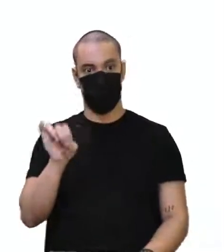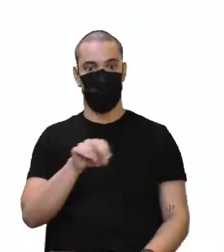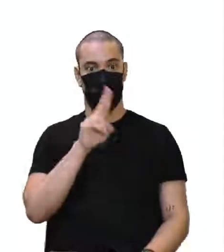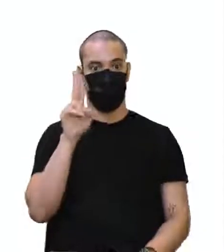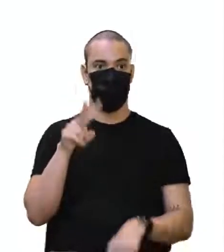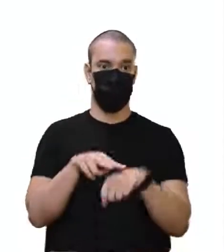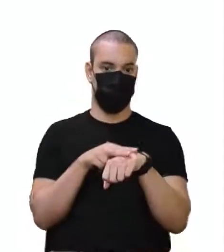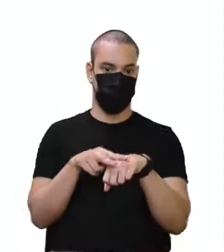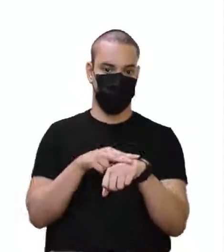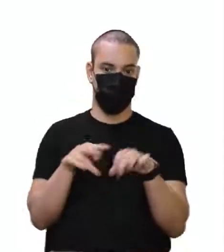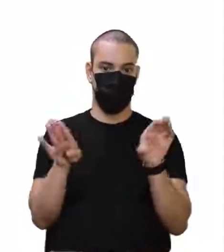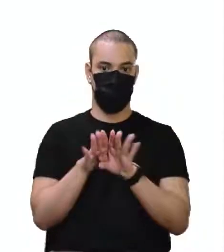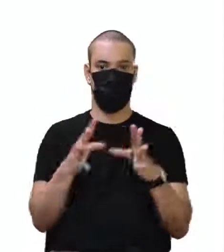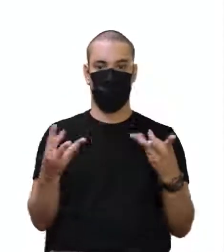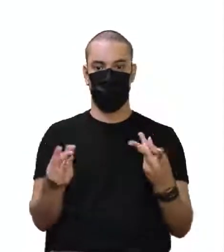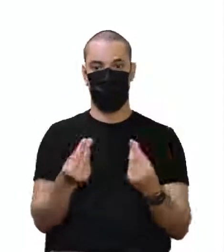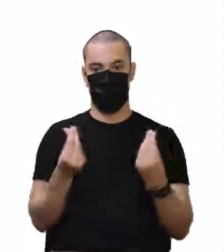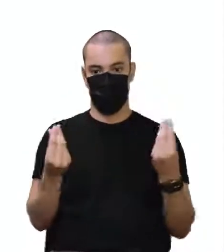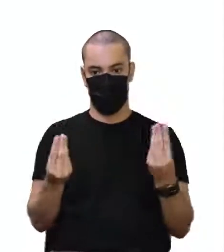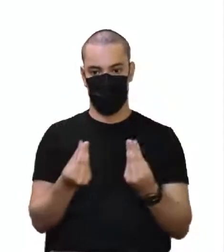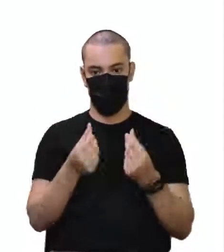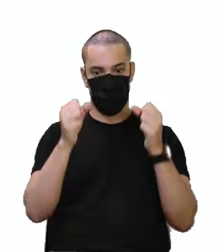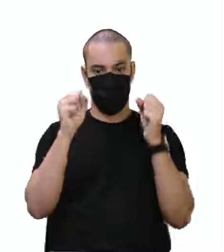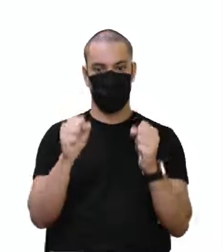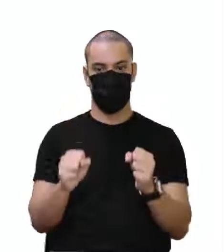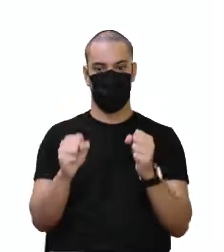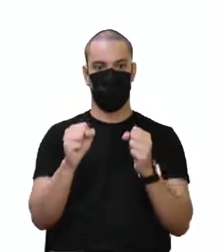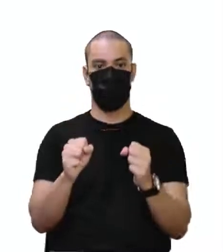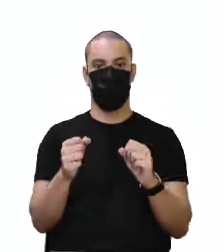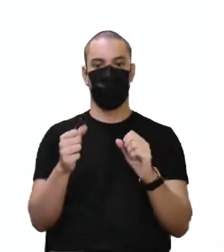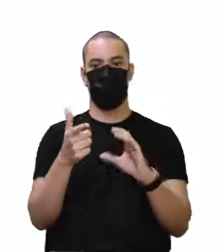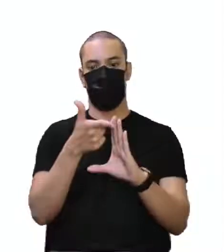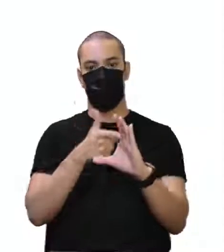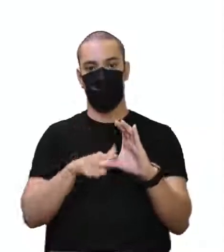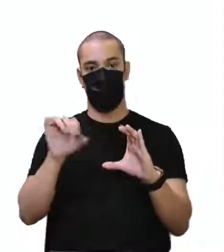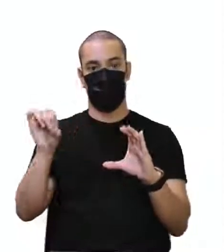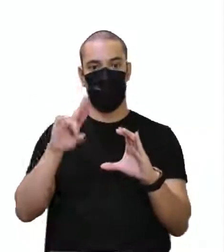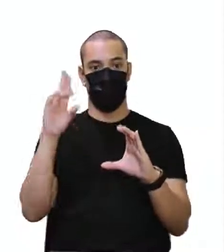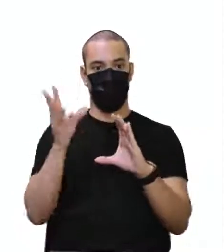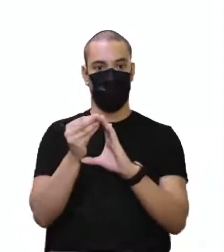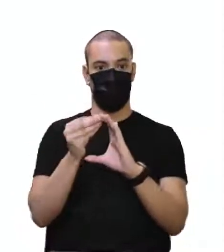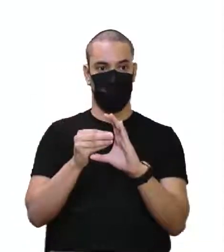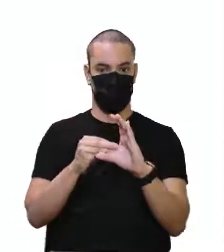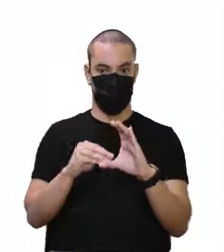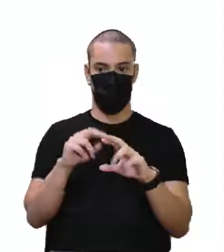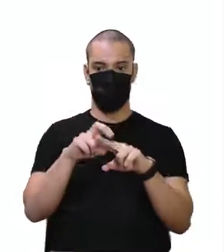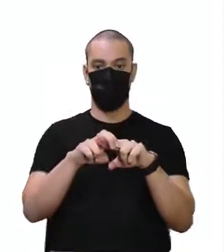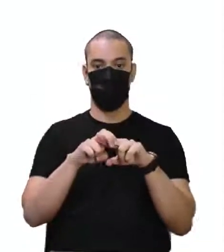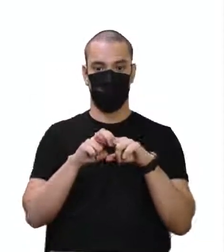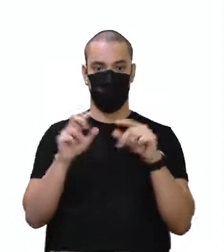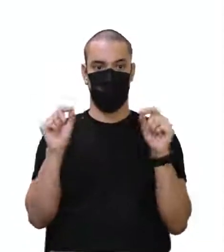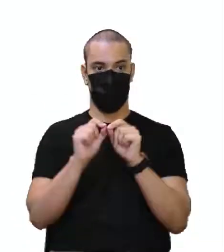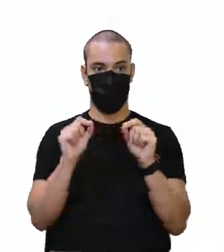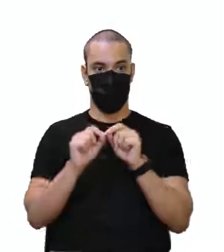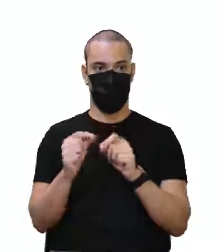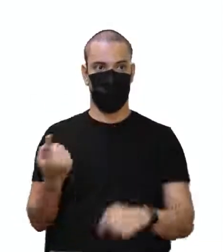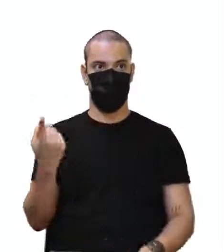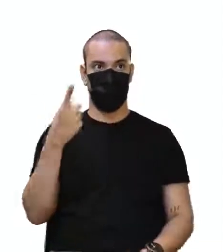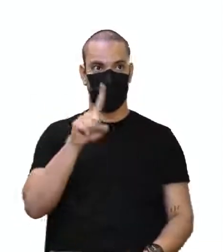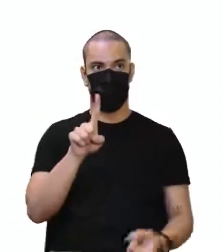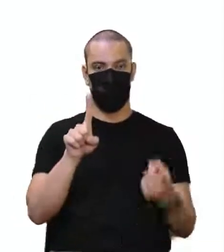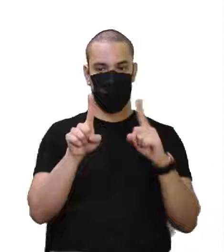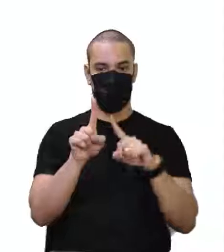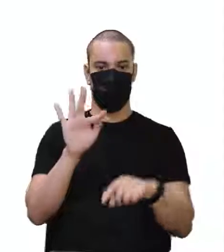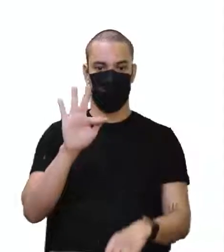verde, e a textura da casca da semente, que pode ser lisa ou rugosa. Então, nesse cruzamento, geração